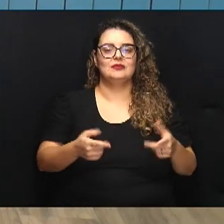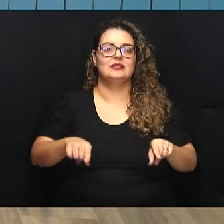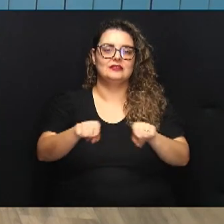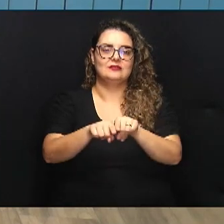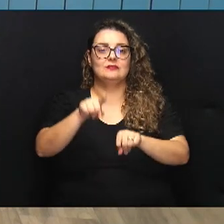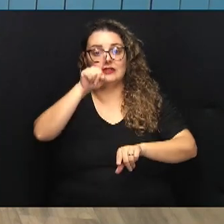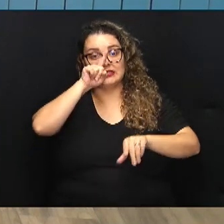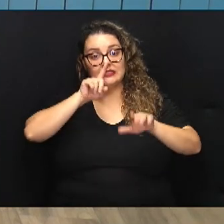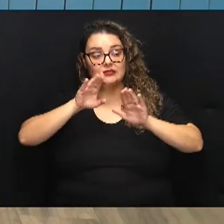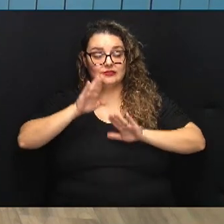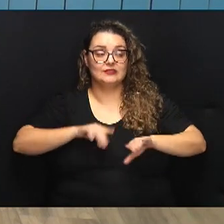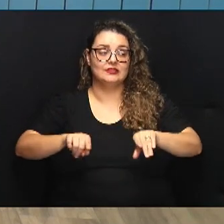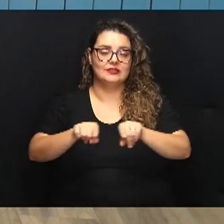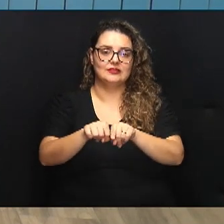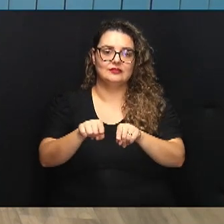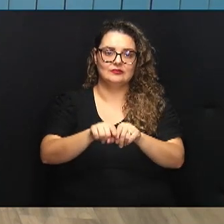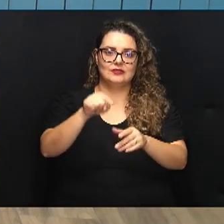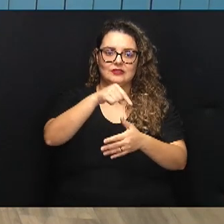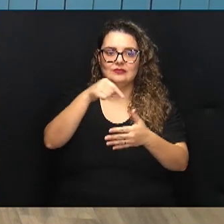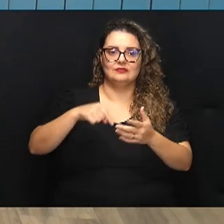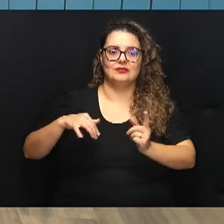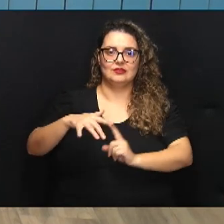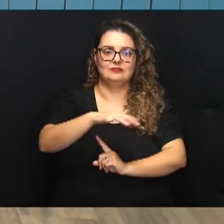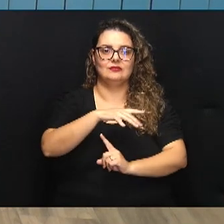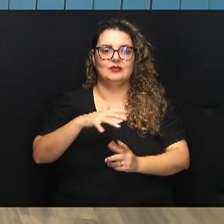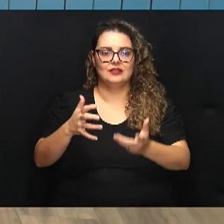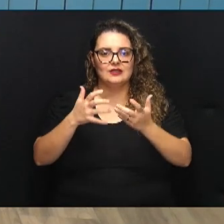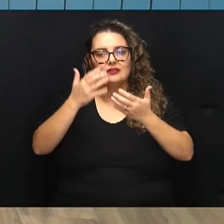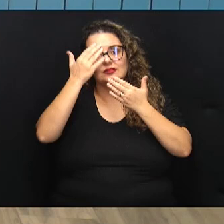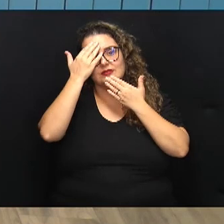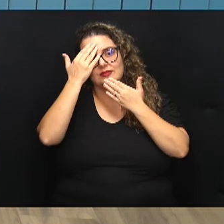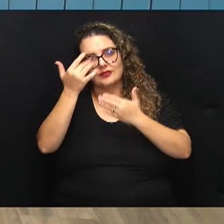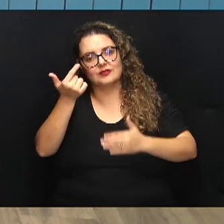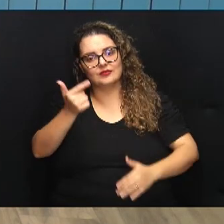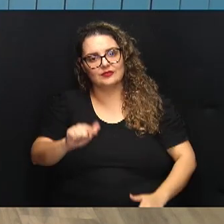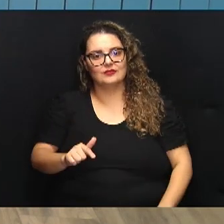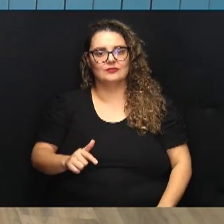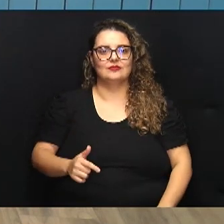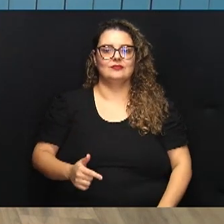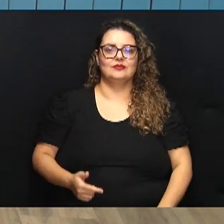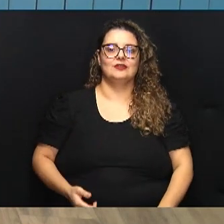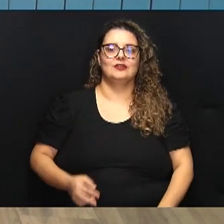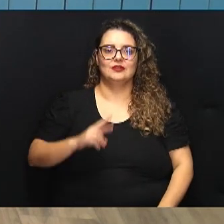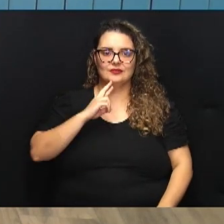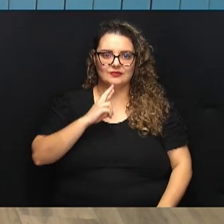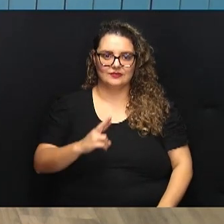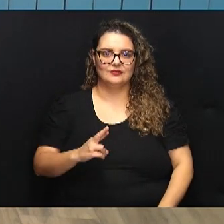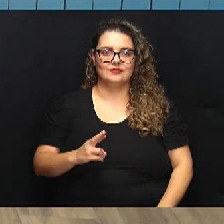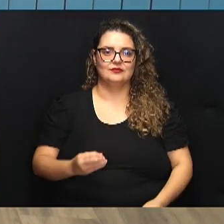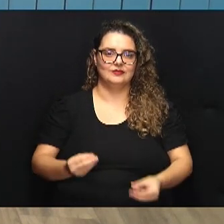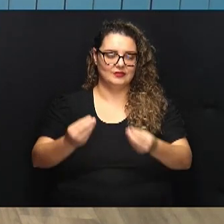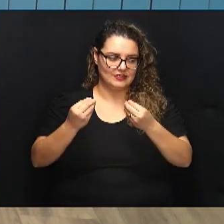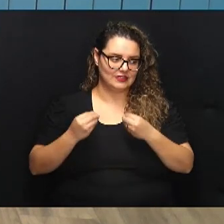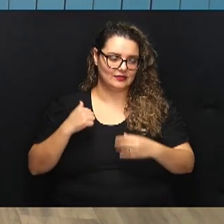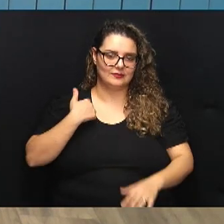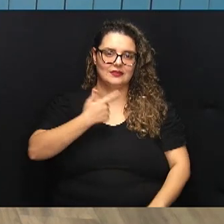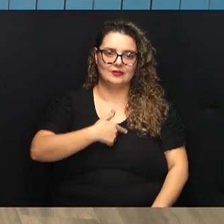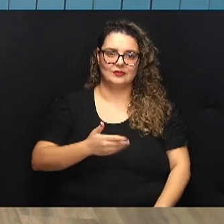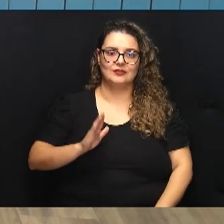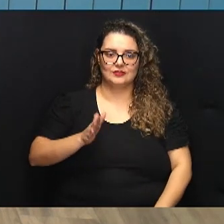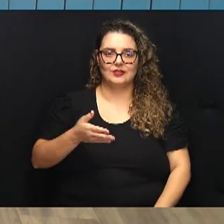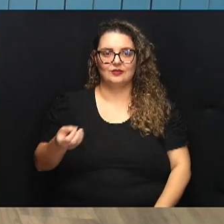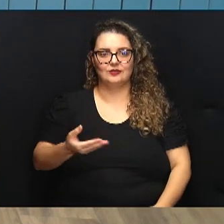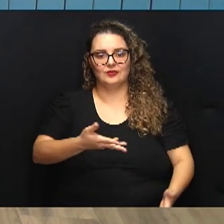muito cuidado nessa questão ambiental. Eu quero agradecer novamente as respostas que foram dadas aqui. Já faço um